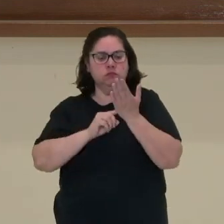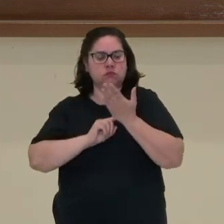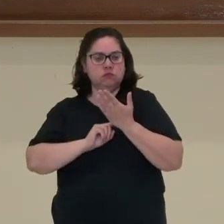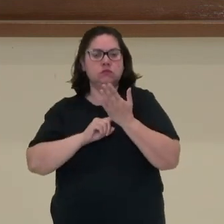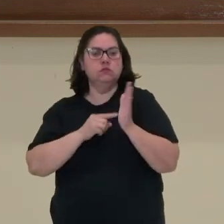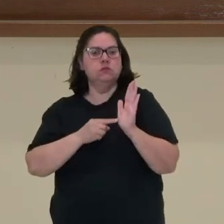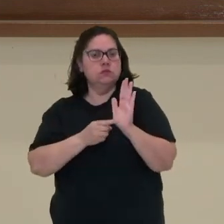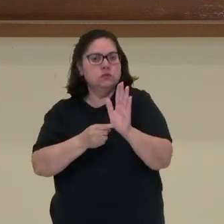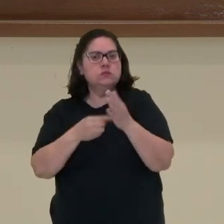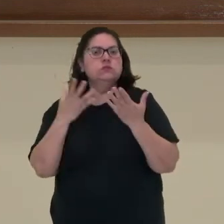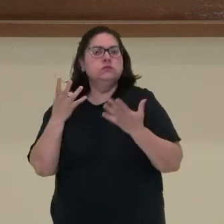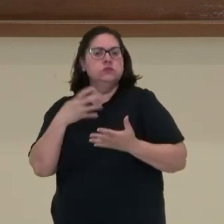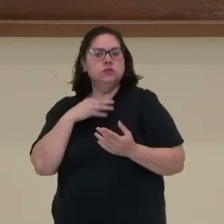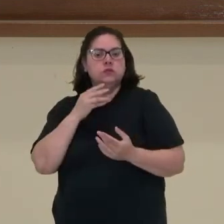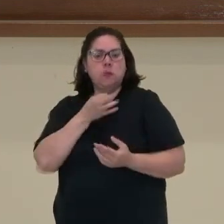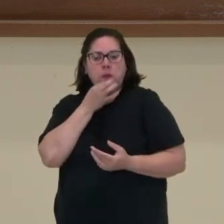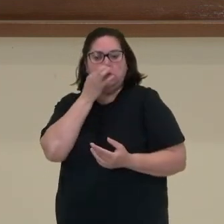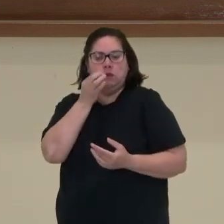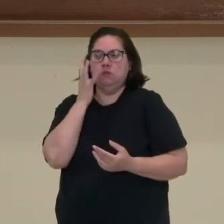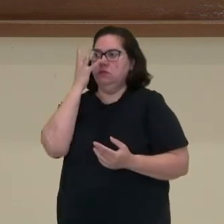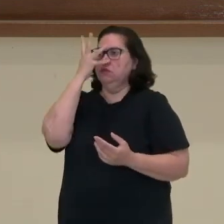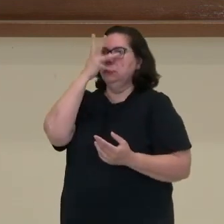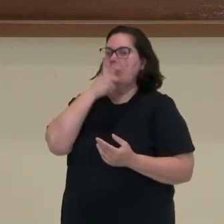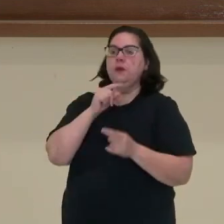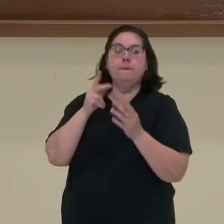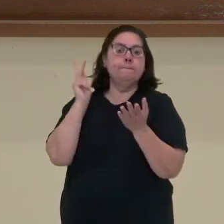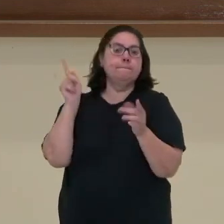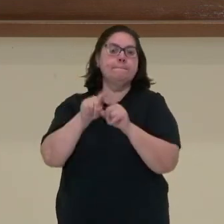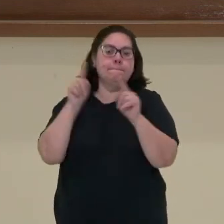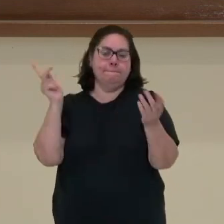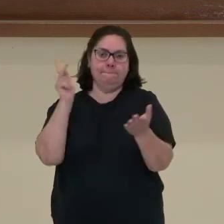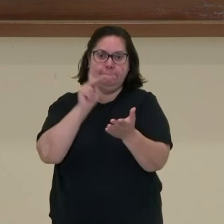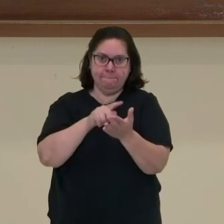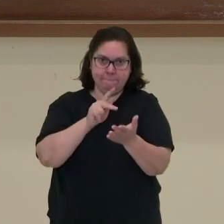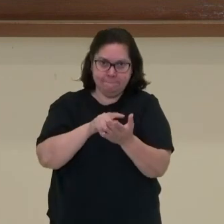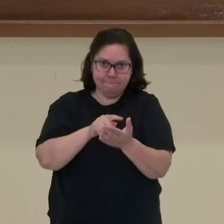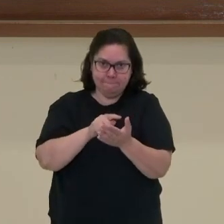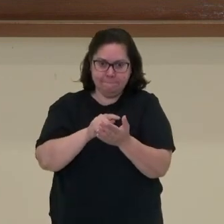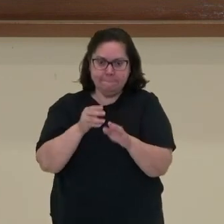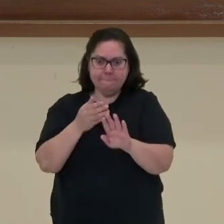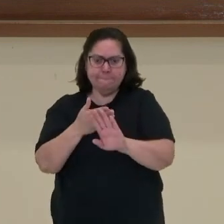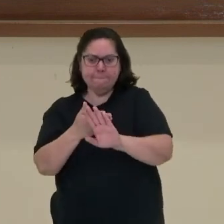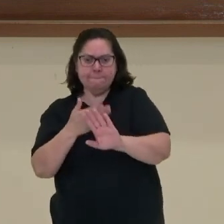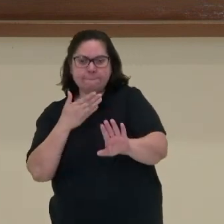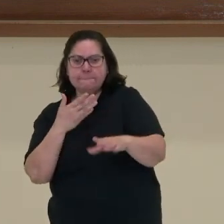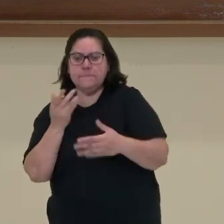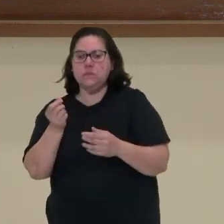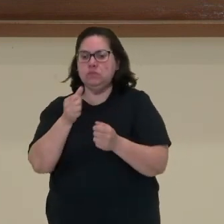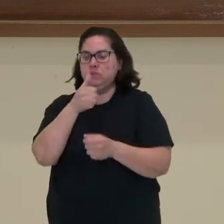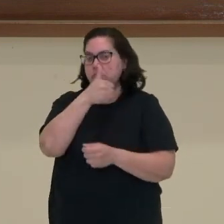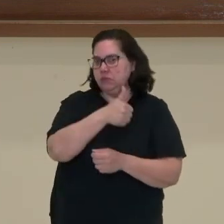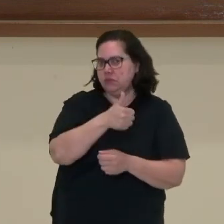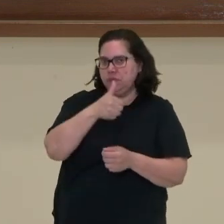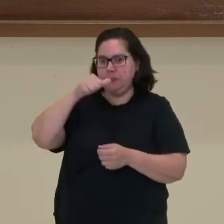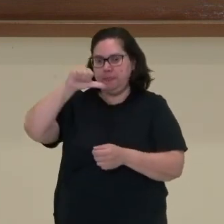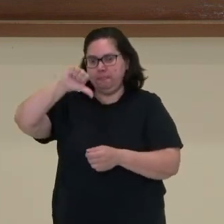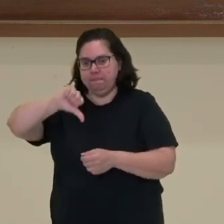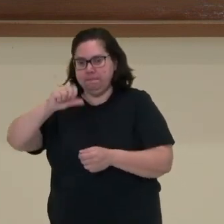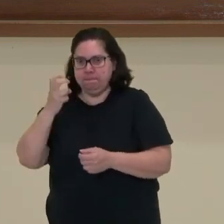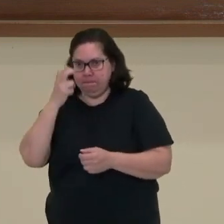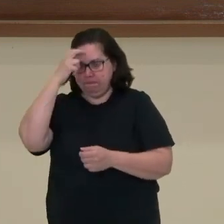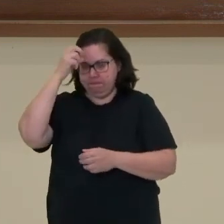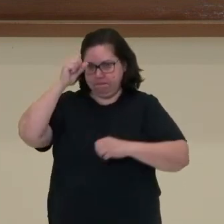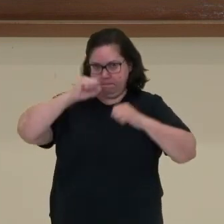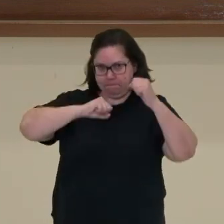trazer uma forma que ela acha que é beleza, mas na verdade, pessoal, nós temos que ter aquela separação daquilo que é positivo e negativo. A indústria cultural vai